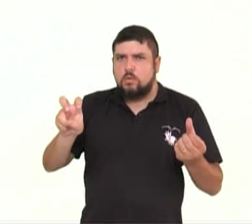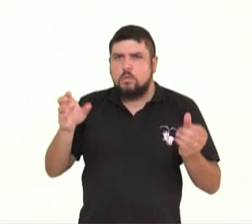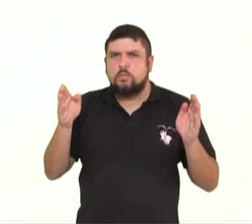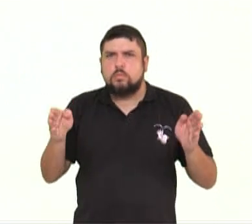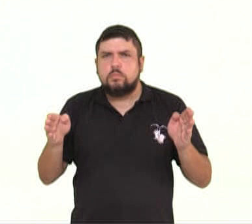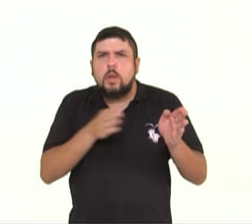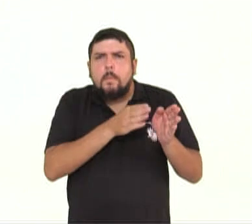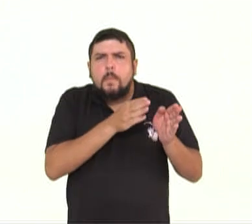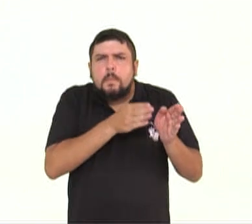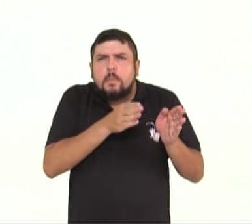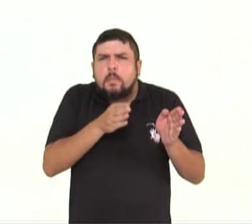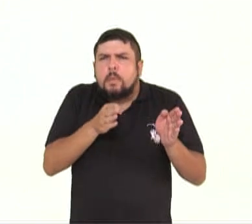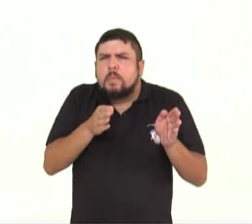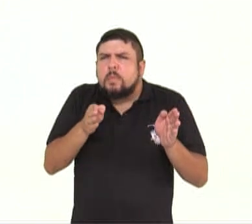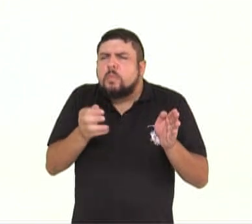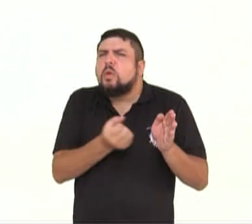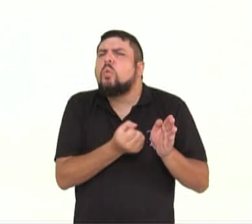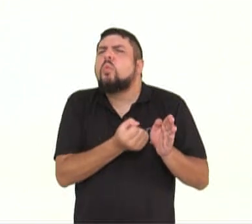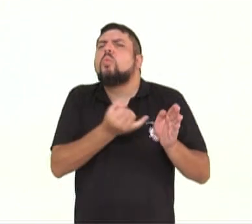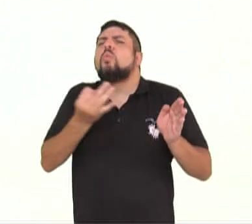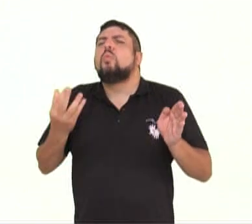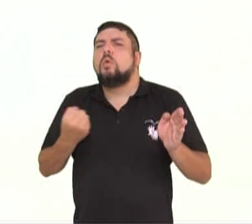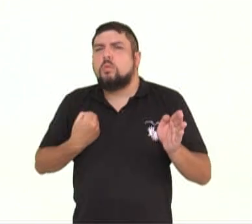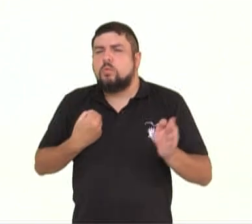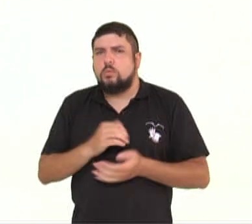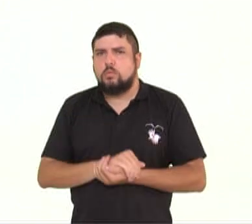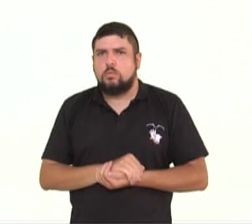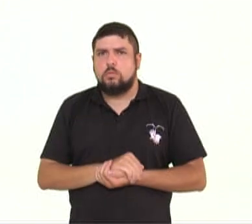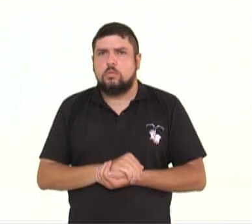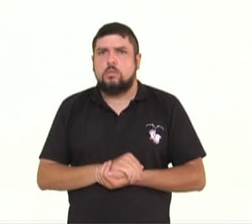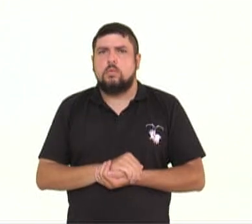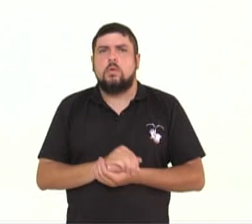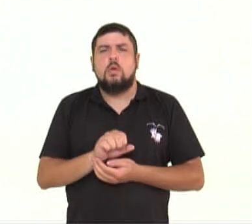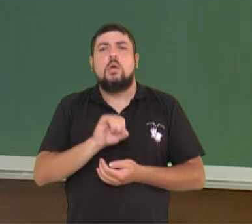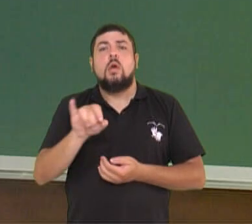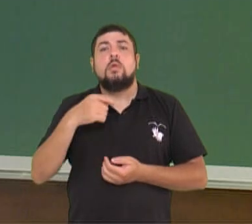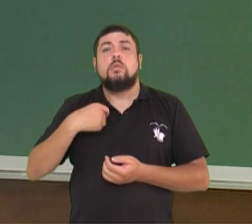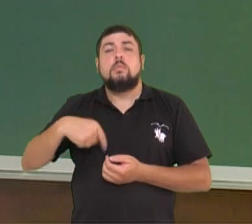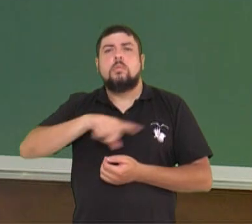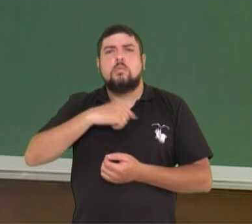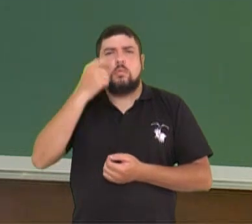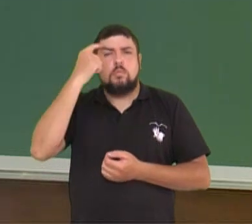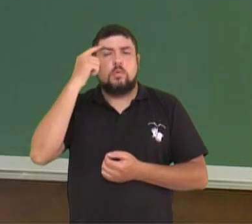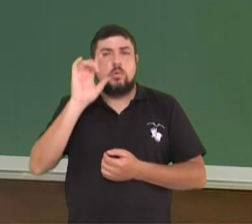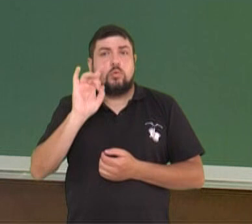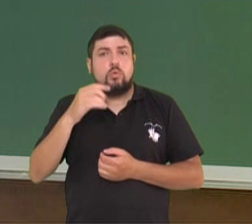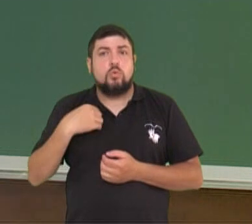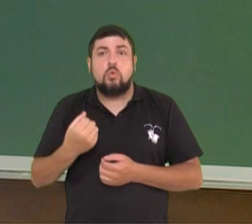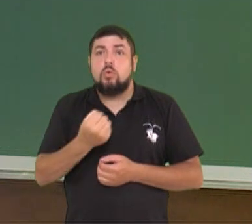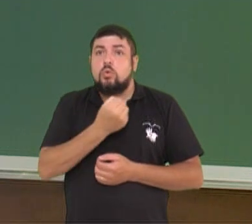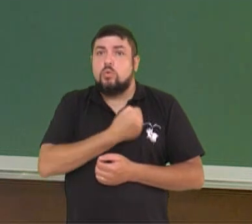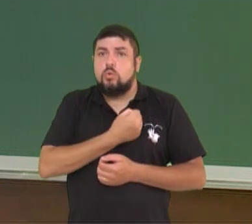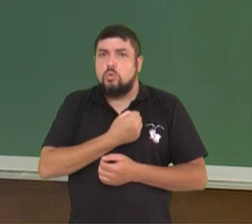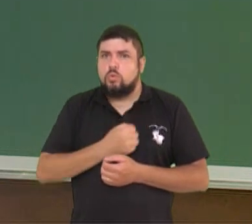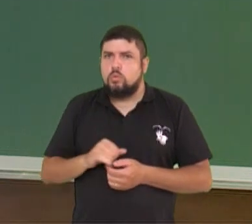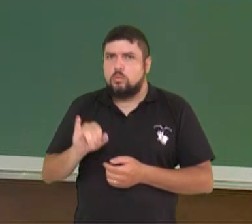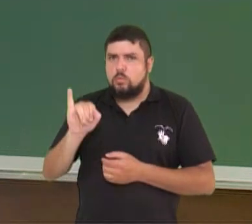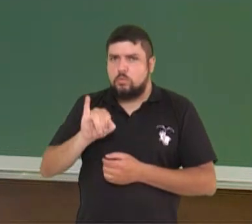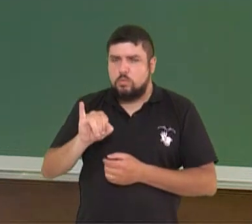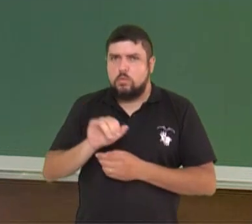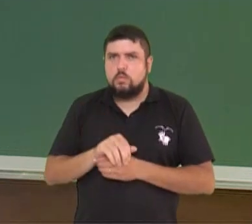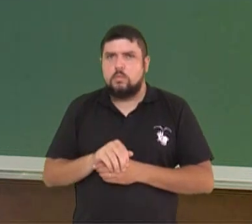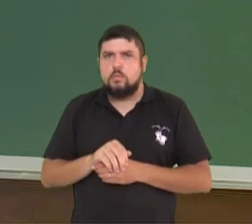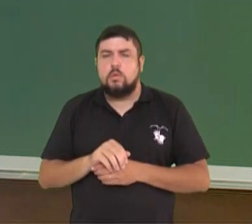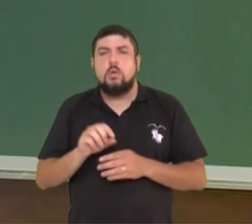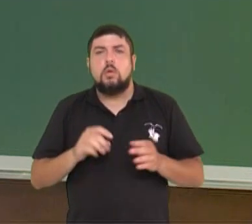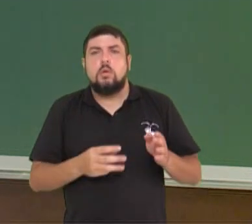36 e o 37,5? Se considerarmos apenas números inteiros, certo? Só